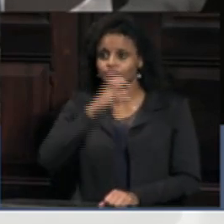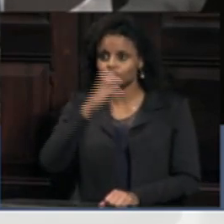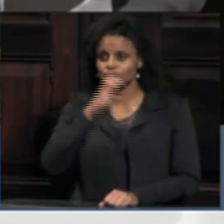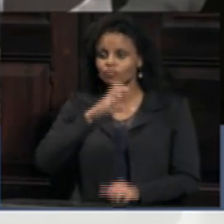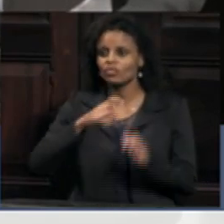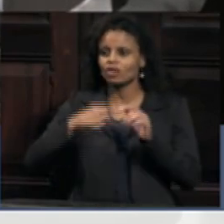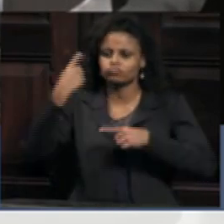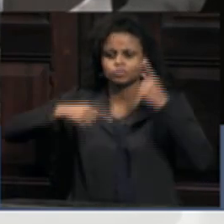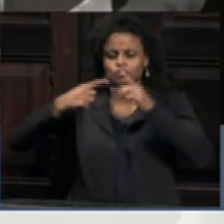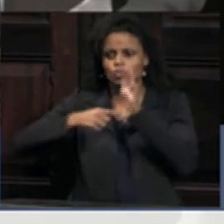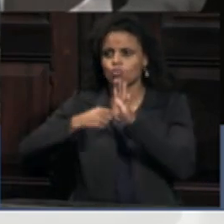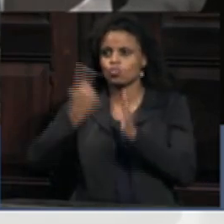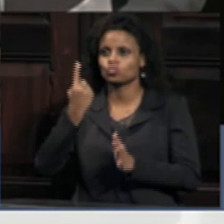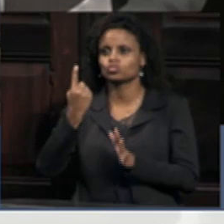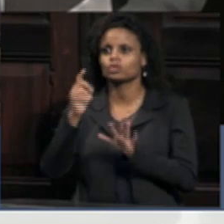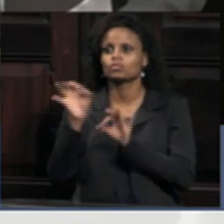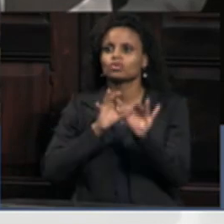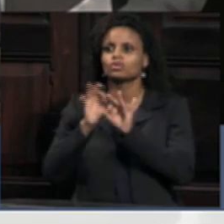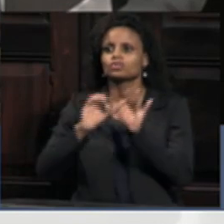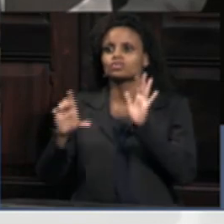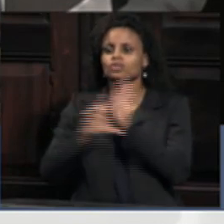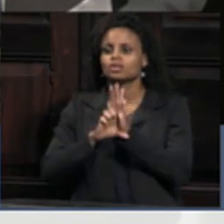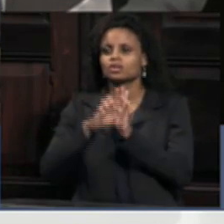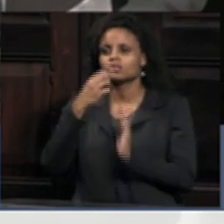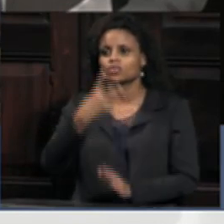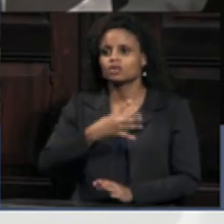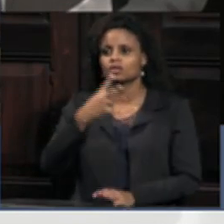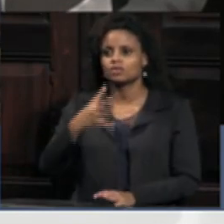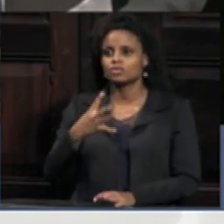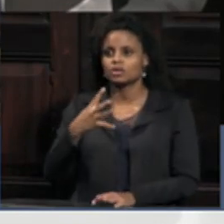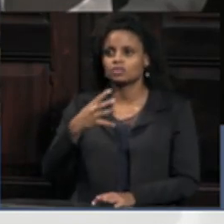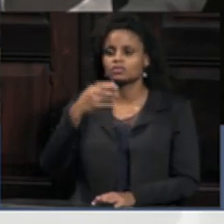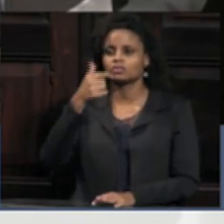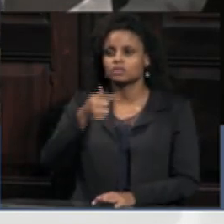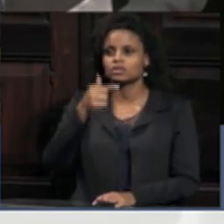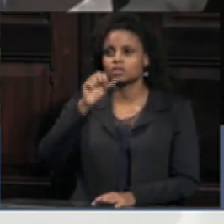discussão única, projeto de lei